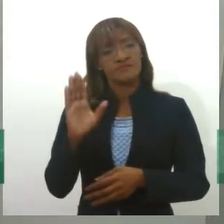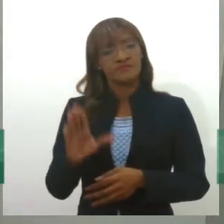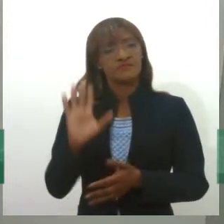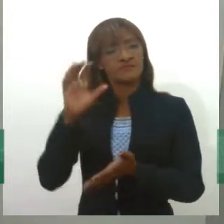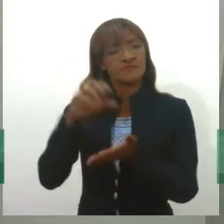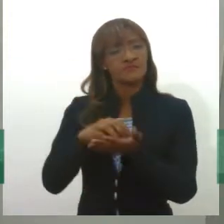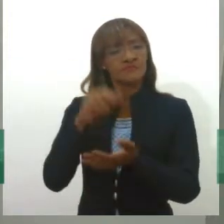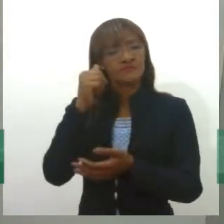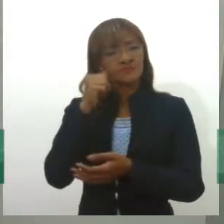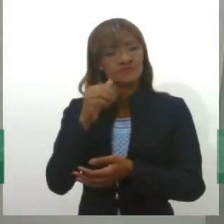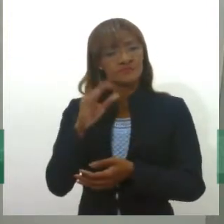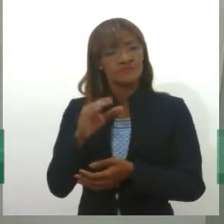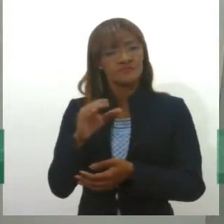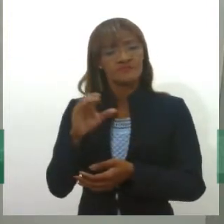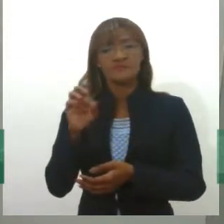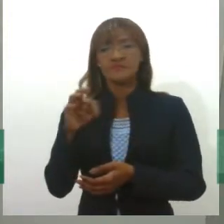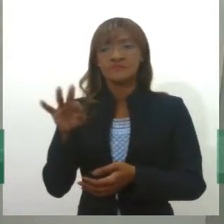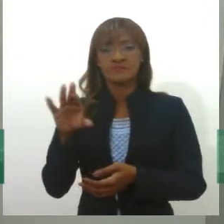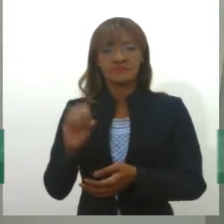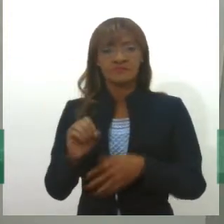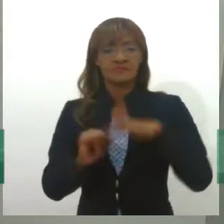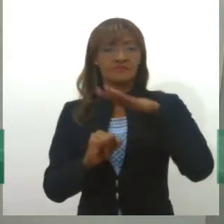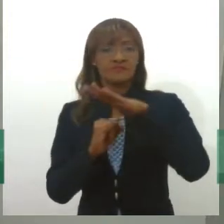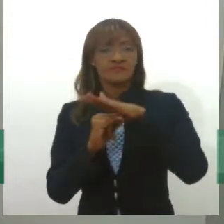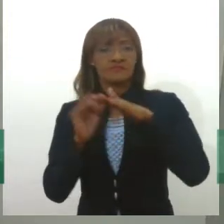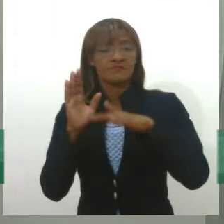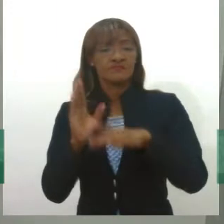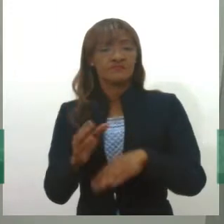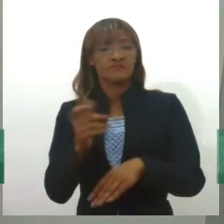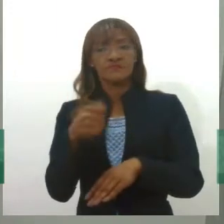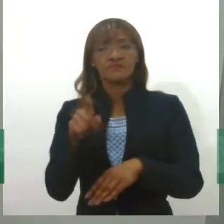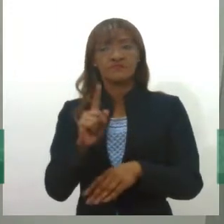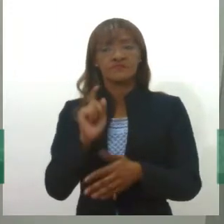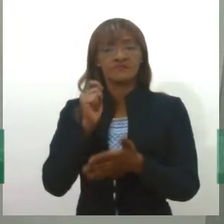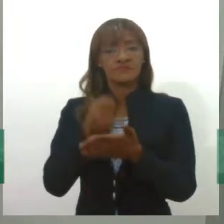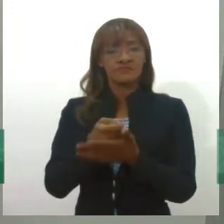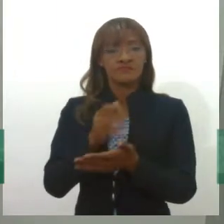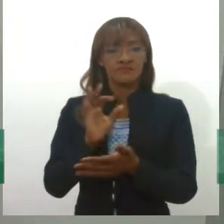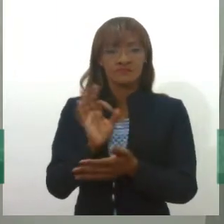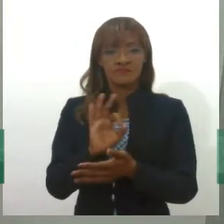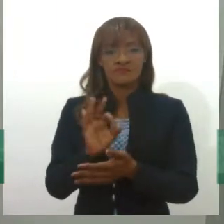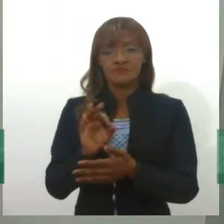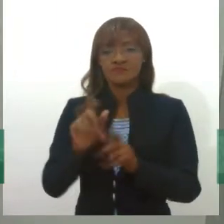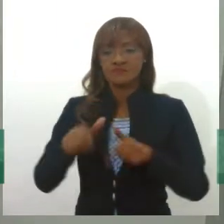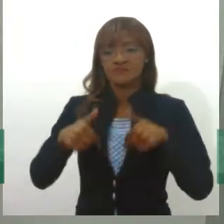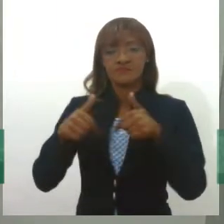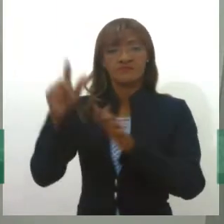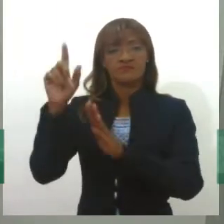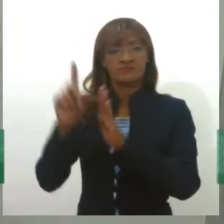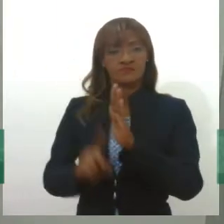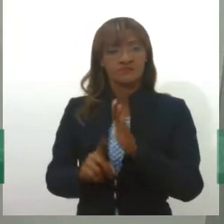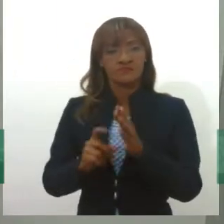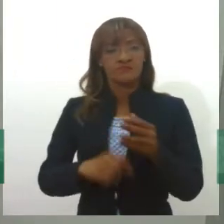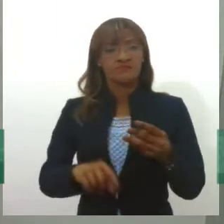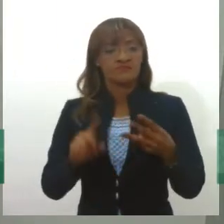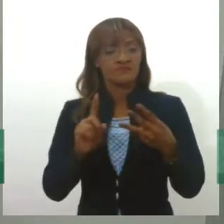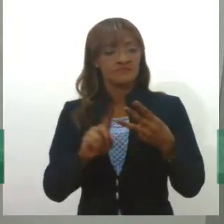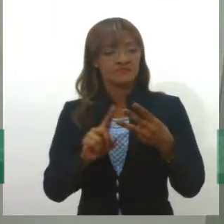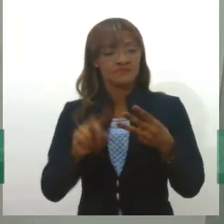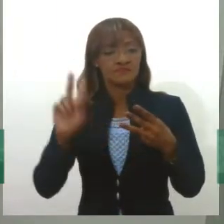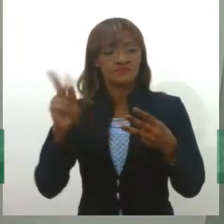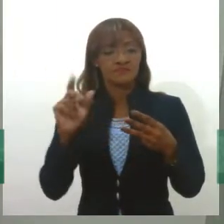das Mulheres do Cabo, uma instituição sem fins lucrativos que trabalha pelos direitos das mulheres. Temos também